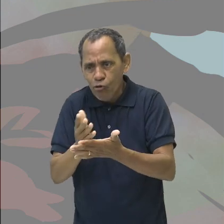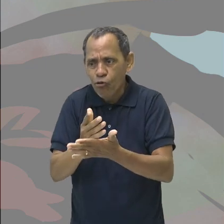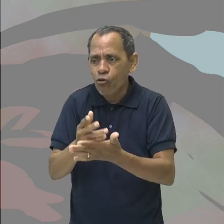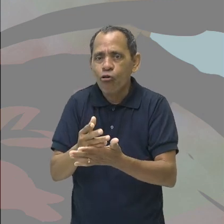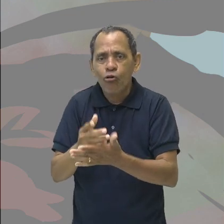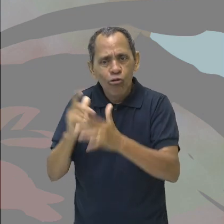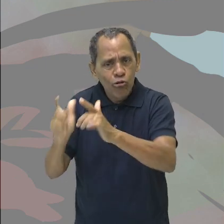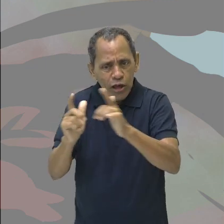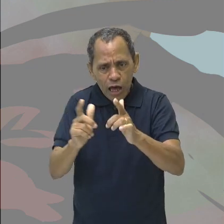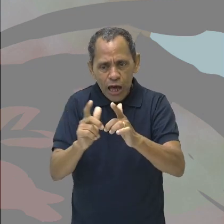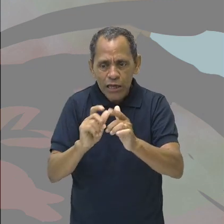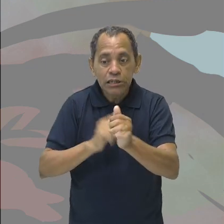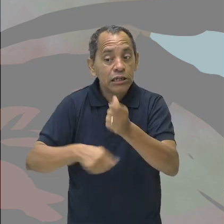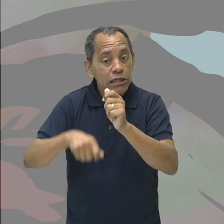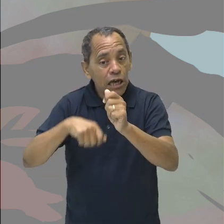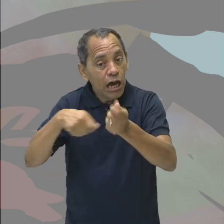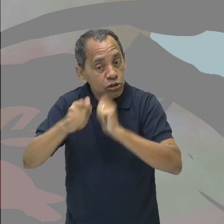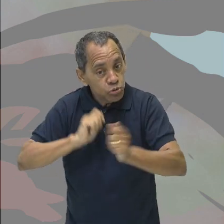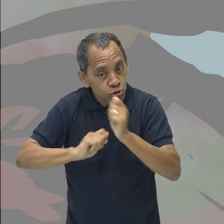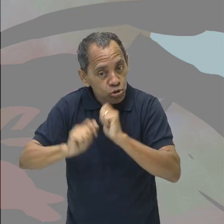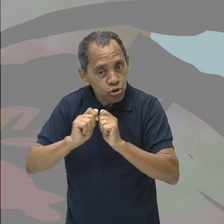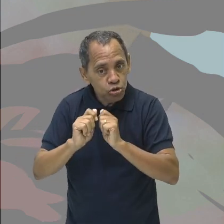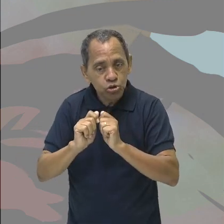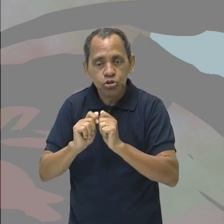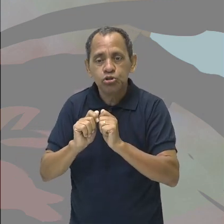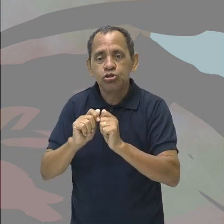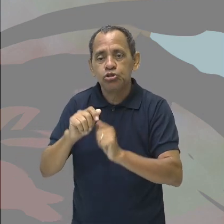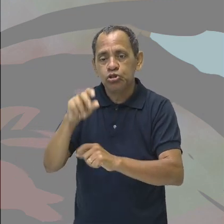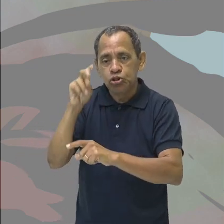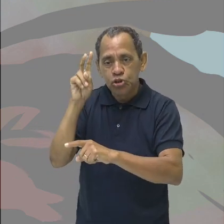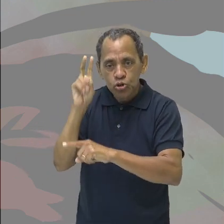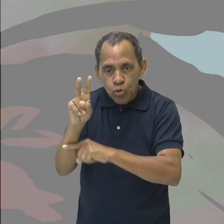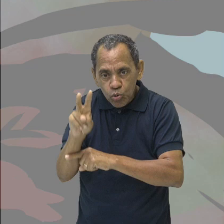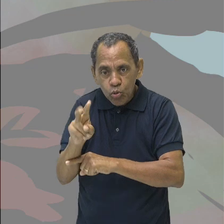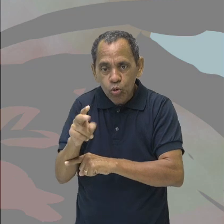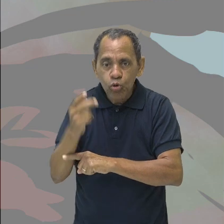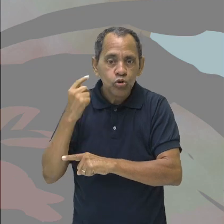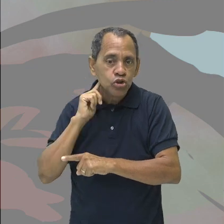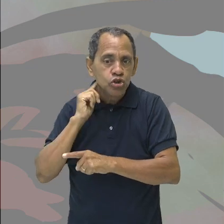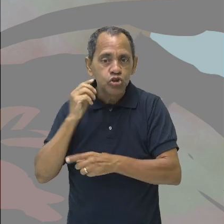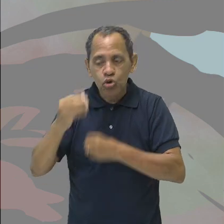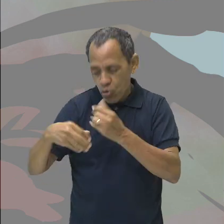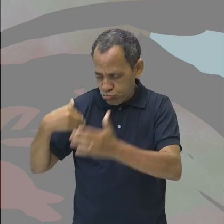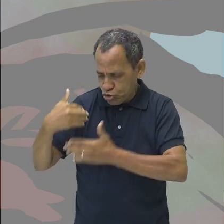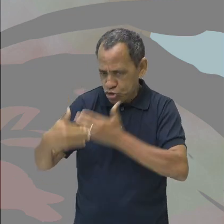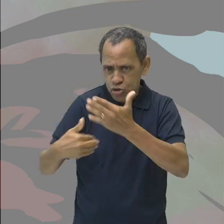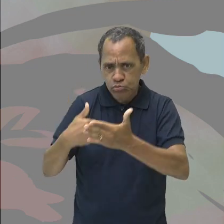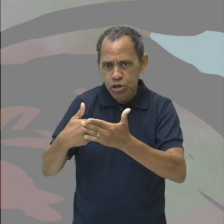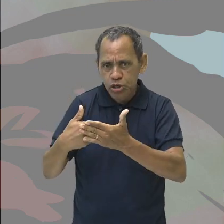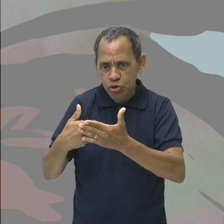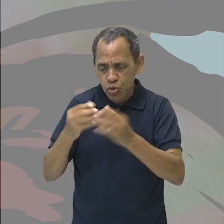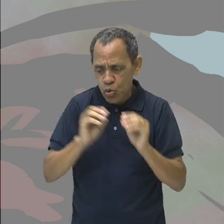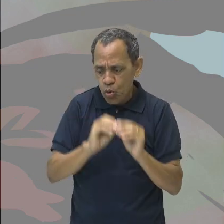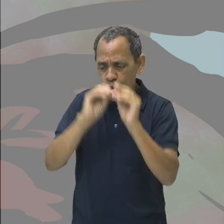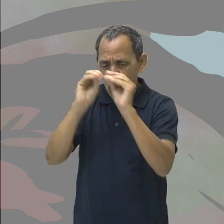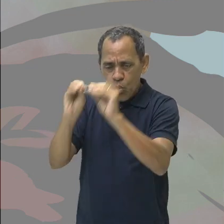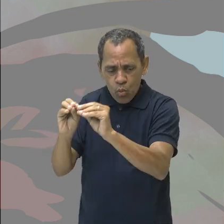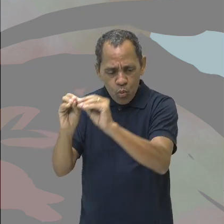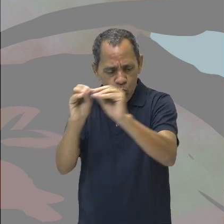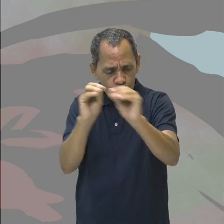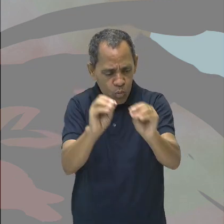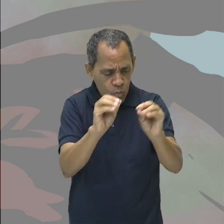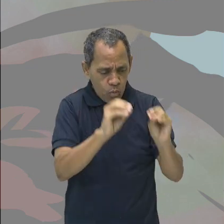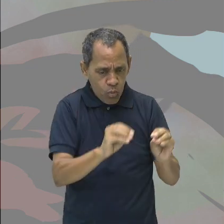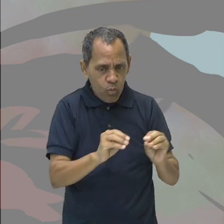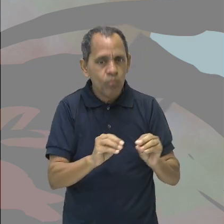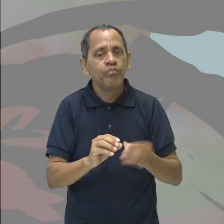lixo, verifique como é todo esse procedimento e para onde que vai o lixo. Nós temos a